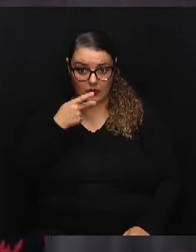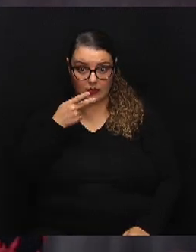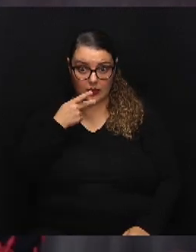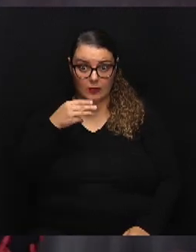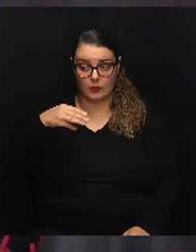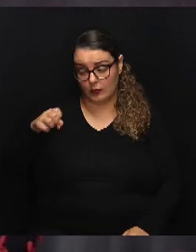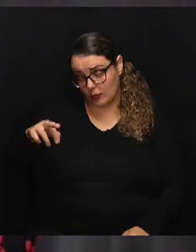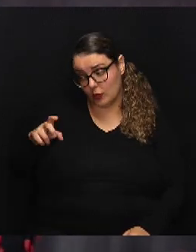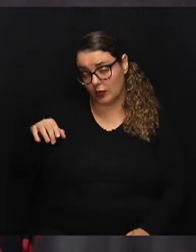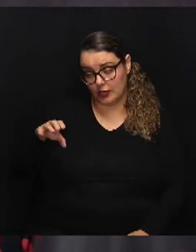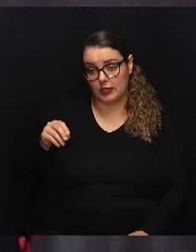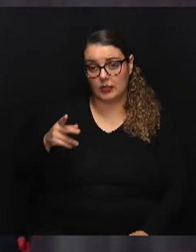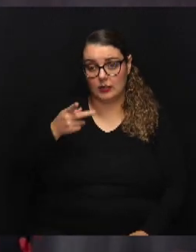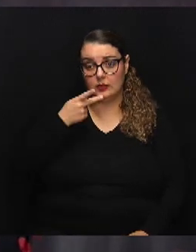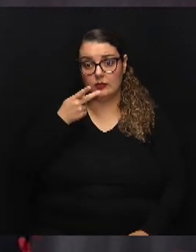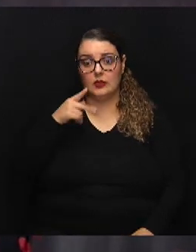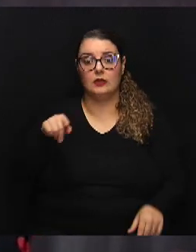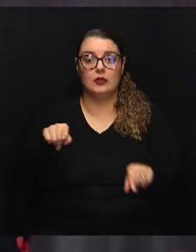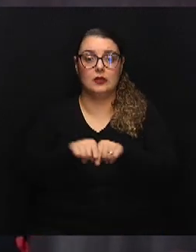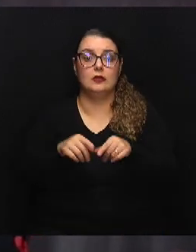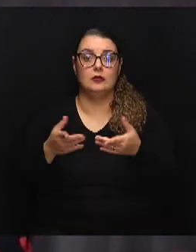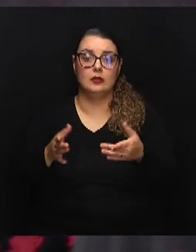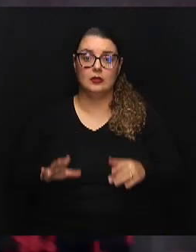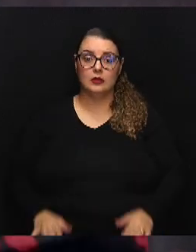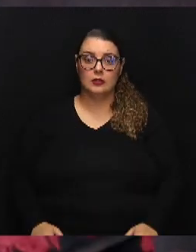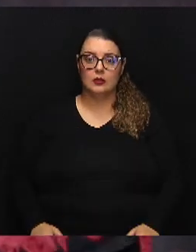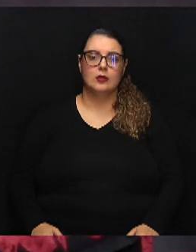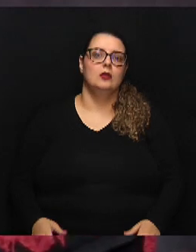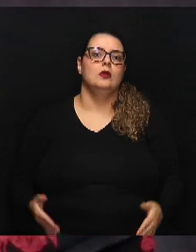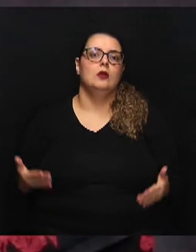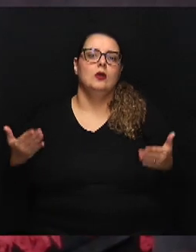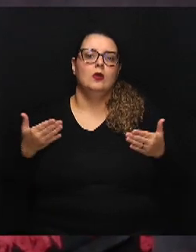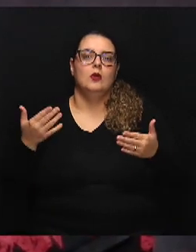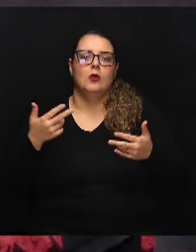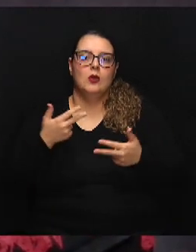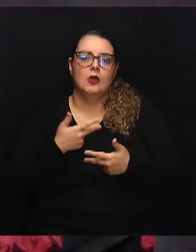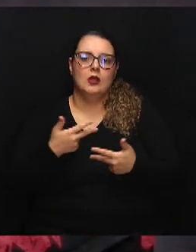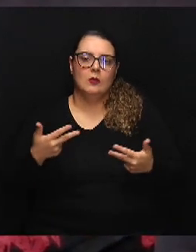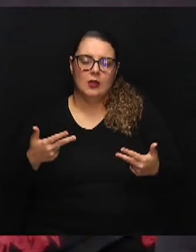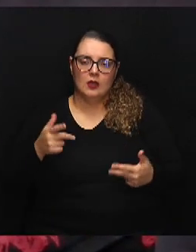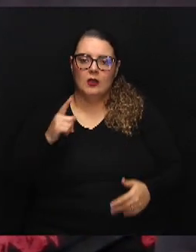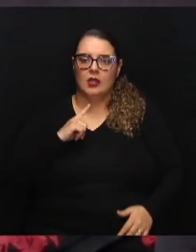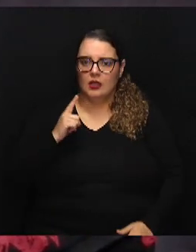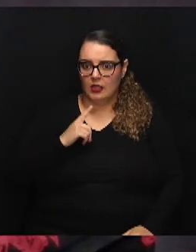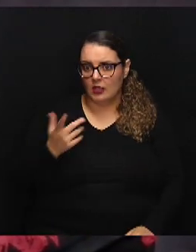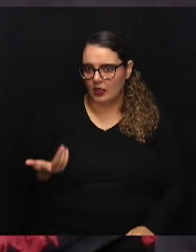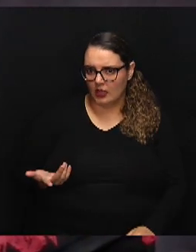também, né, citava essa questão, que assim, hoje tem uma coisa de...